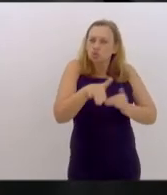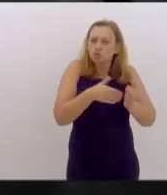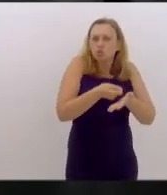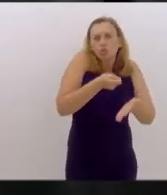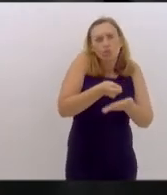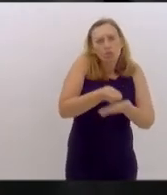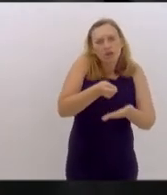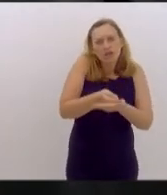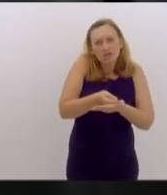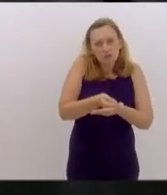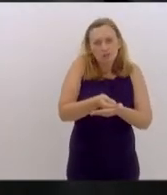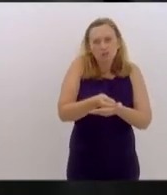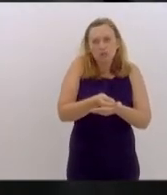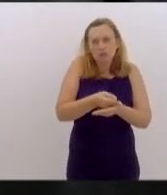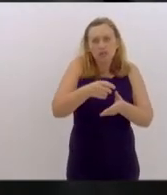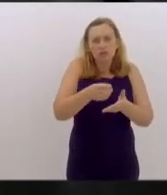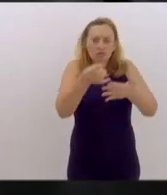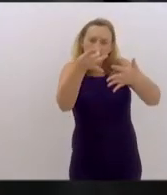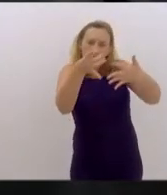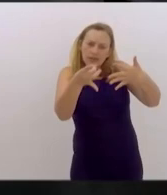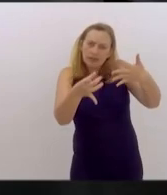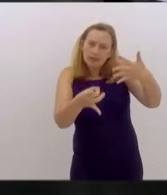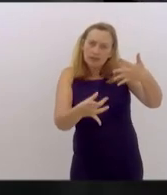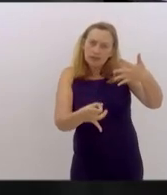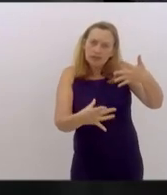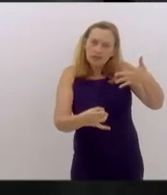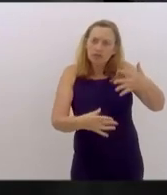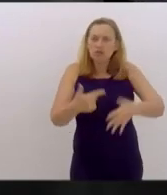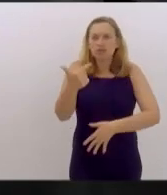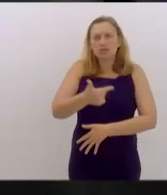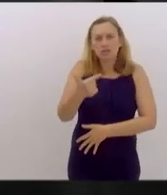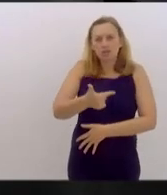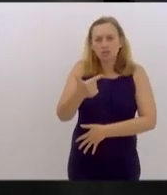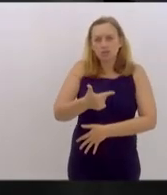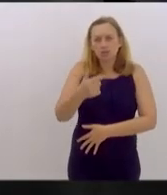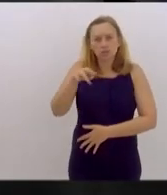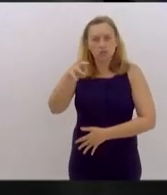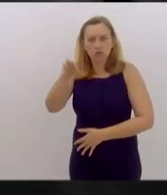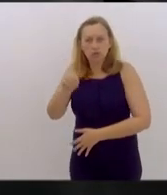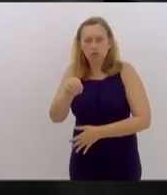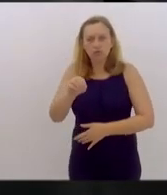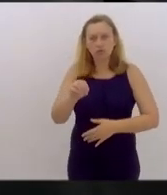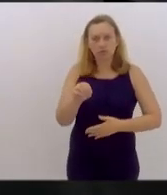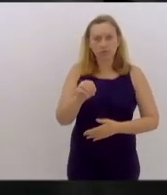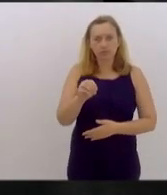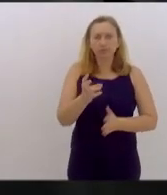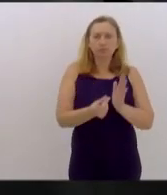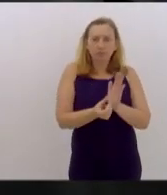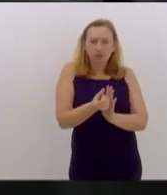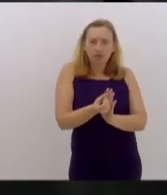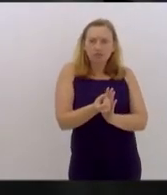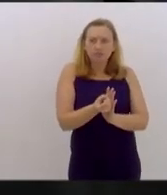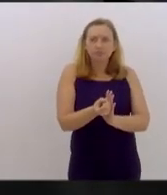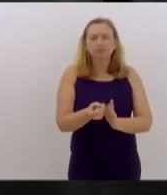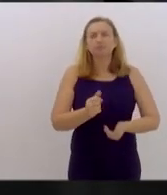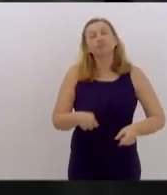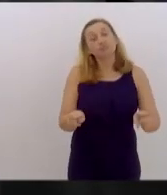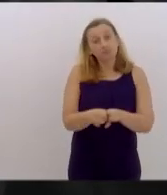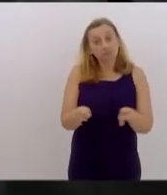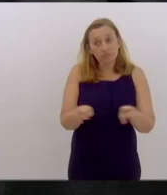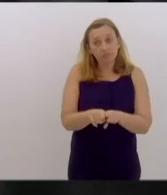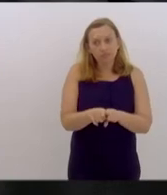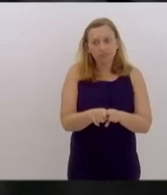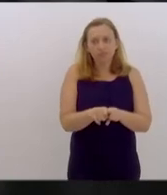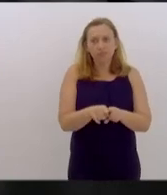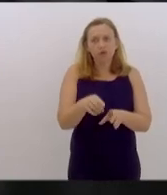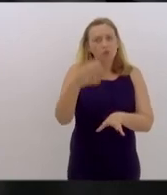partes estejam detalhadas segundo um cronograma físico-financeiro e que estabelece também